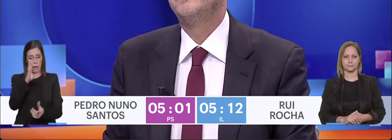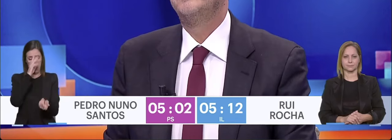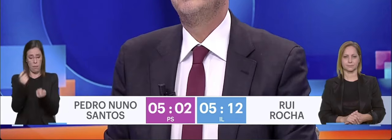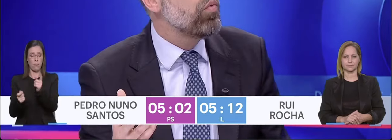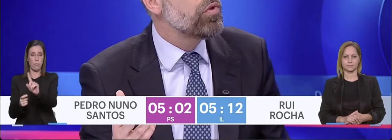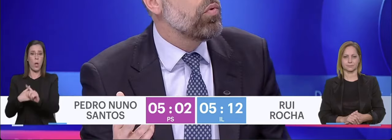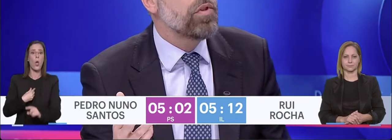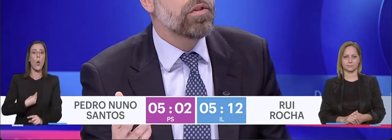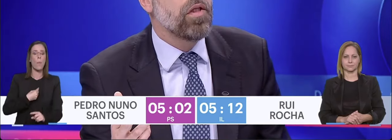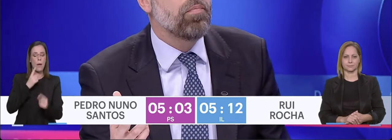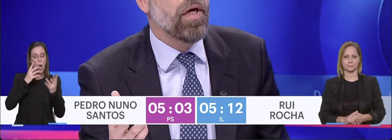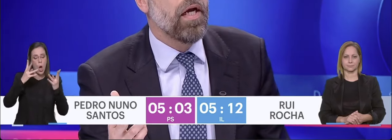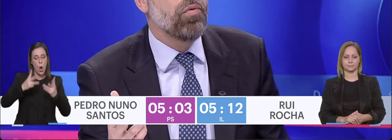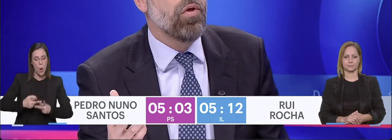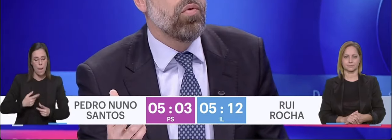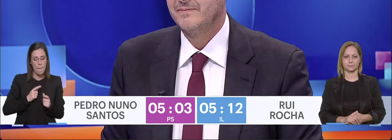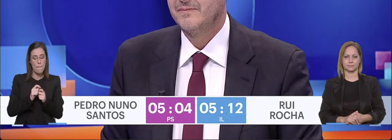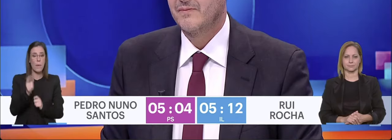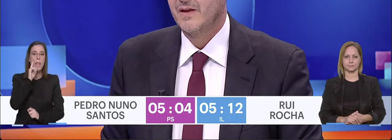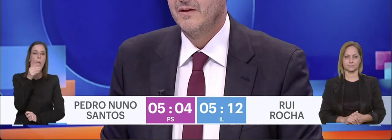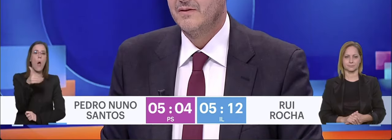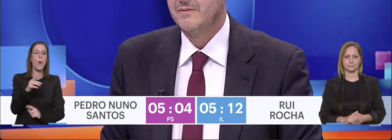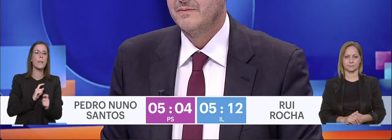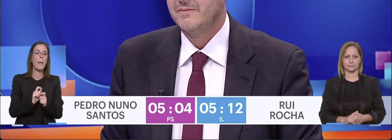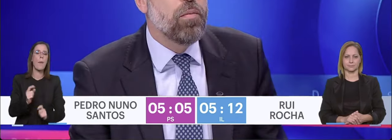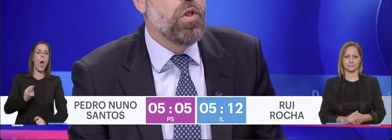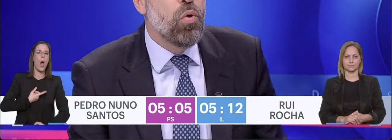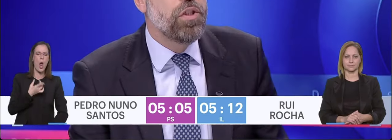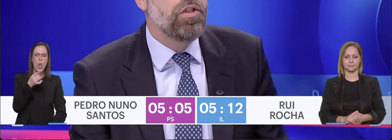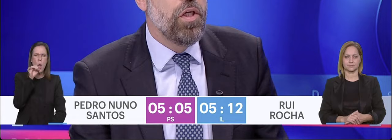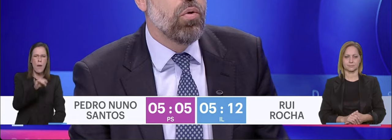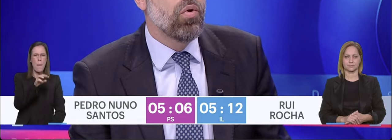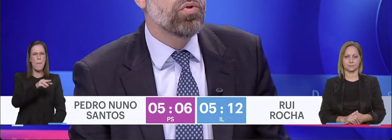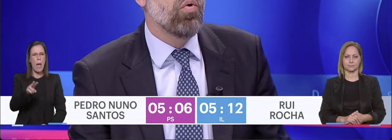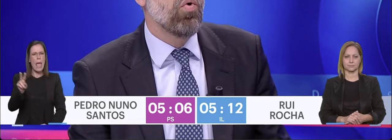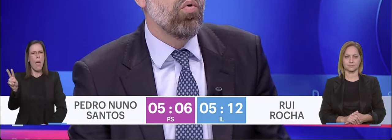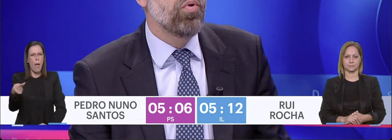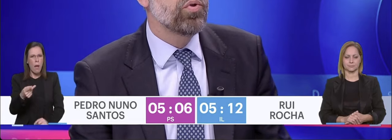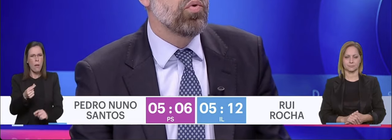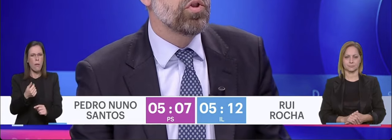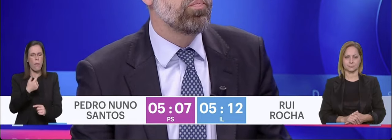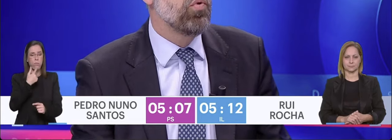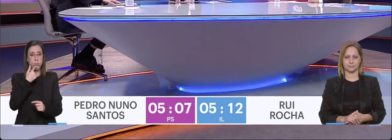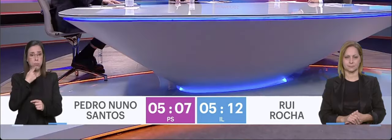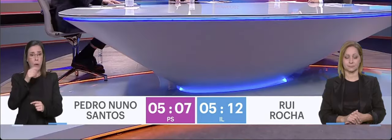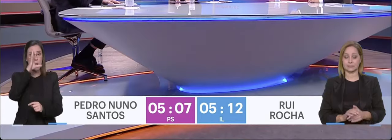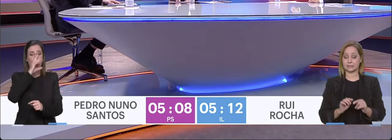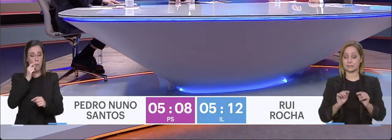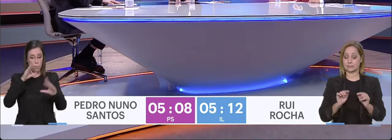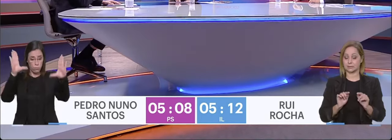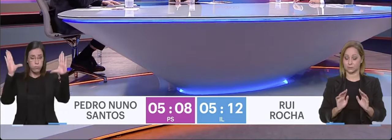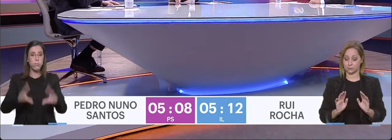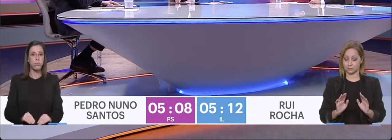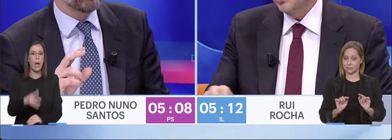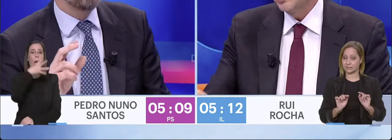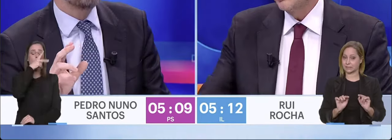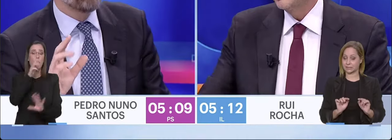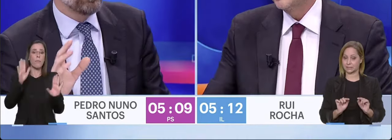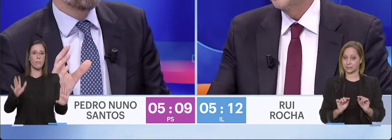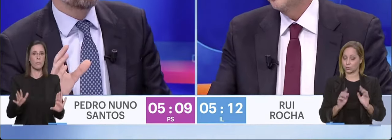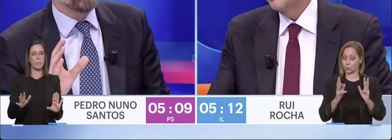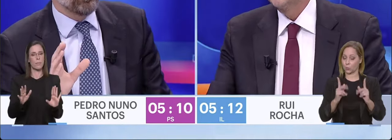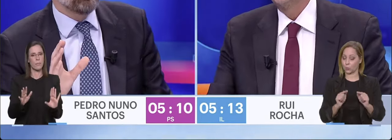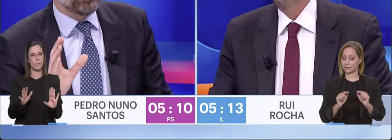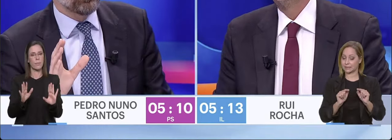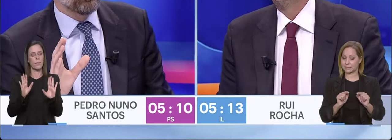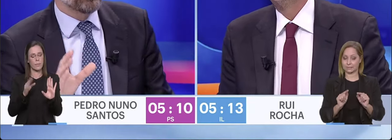eu estou preocupado com as contas que tenho que pagar no dia 11 9.000 bilhões de euros é um rombo nas contas públicas que infelizmente asas